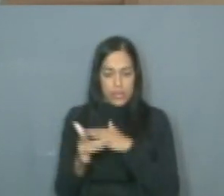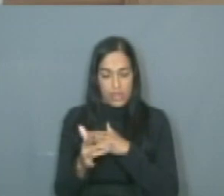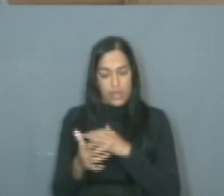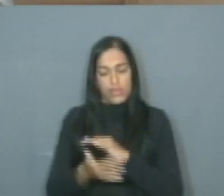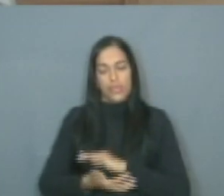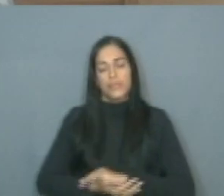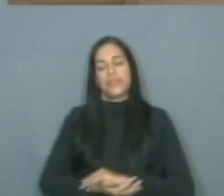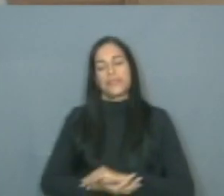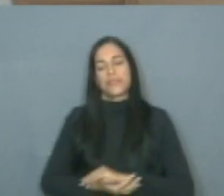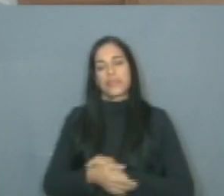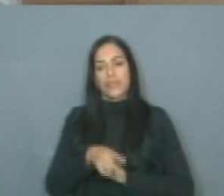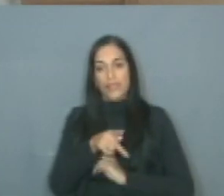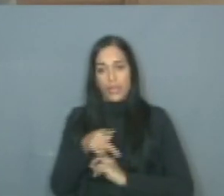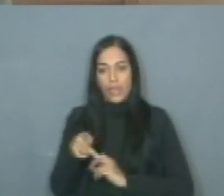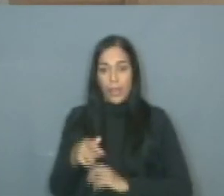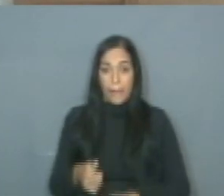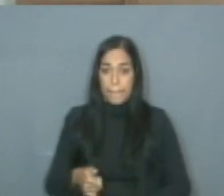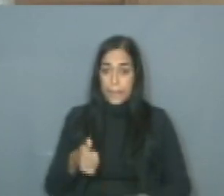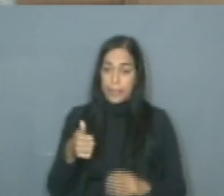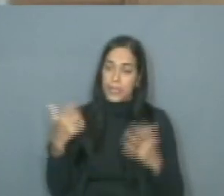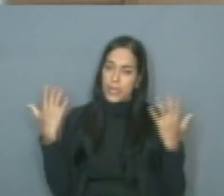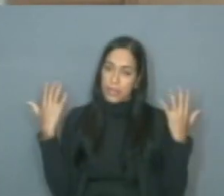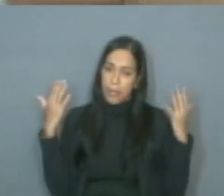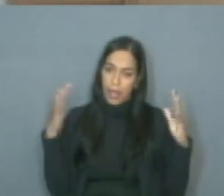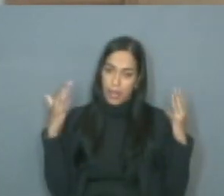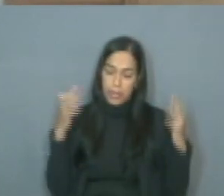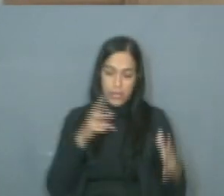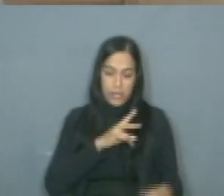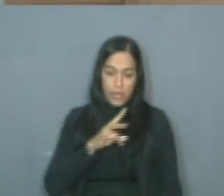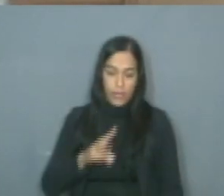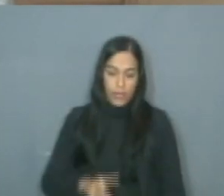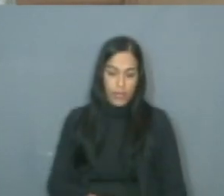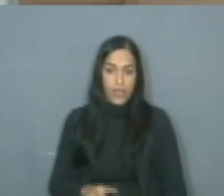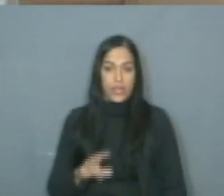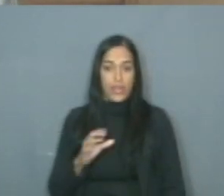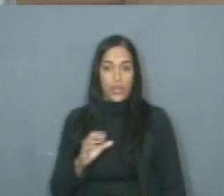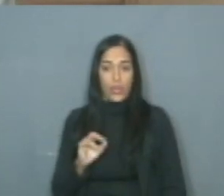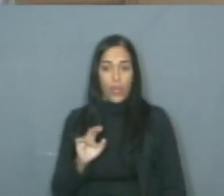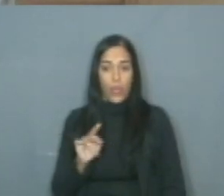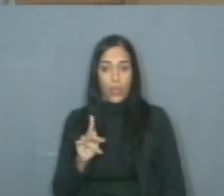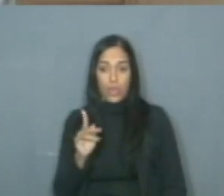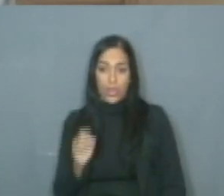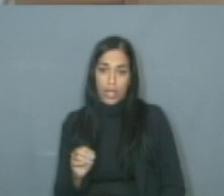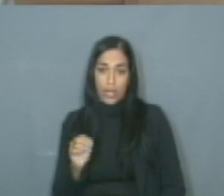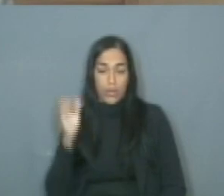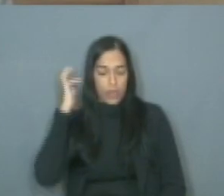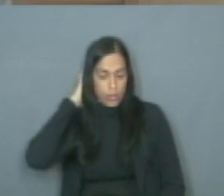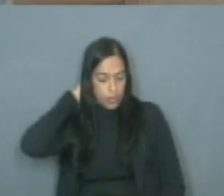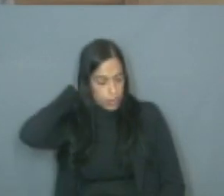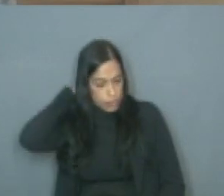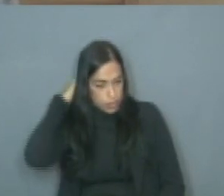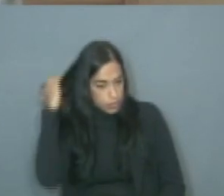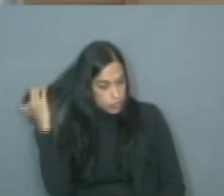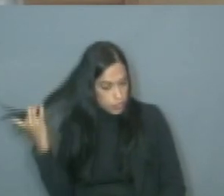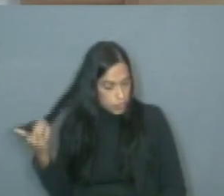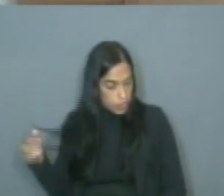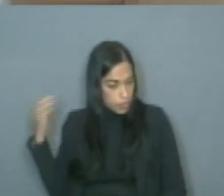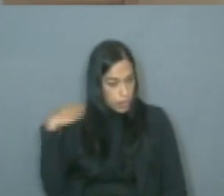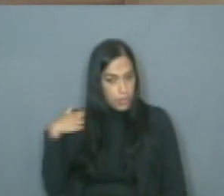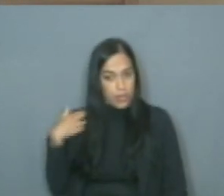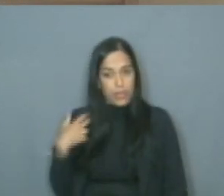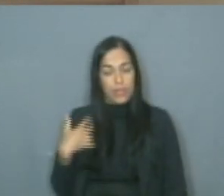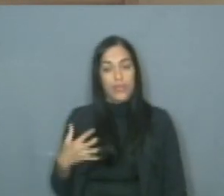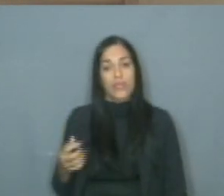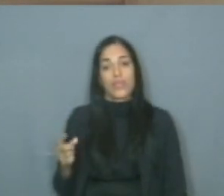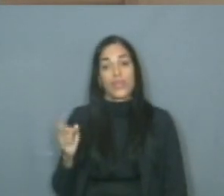sociais. Presidente, primeiro eu quero parabenizar o vereador Rodrigo Coutinho por trazer o